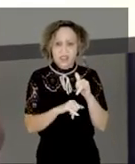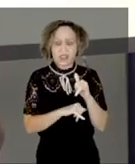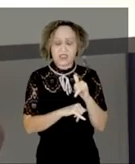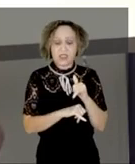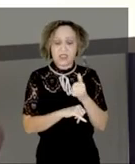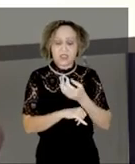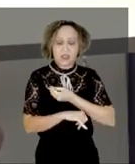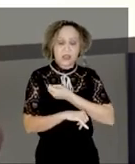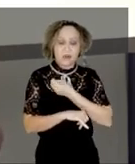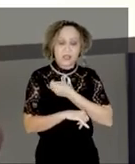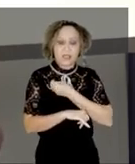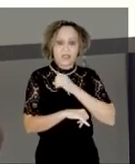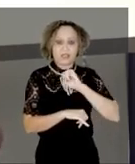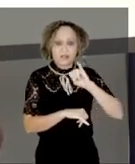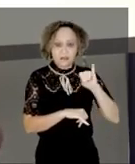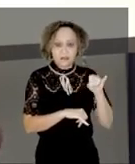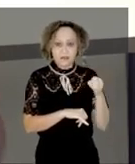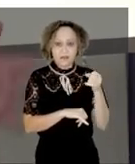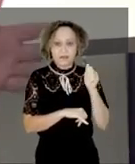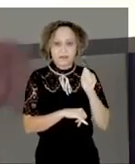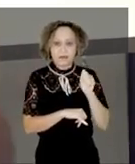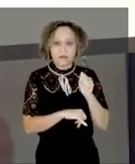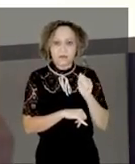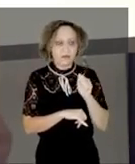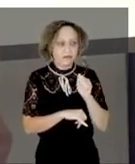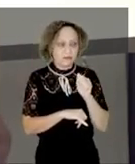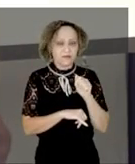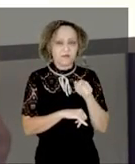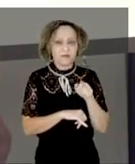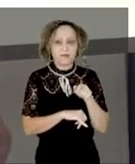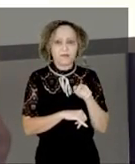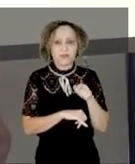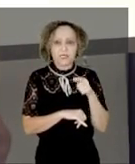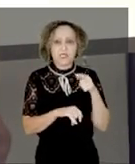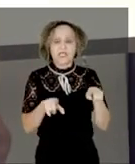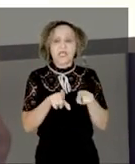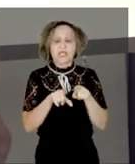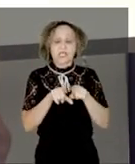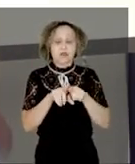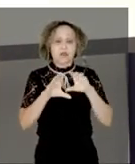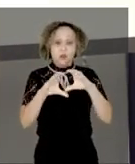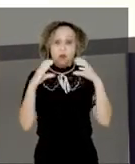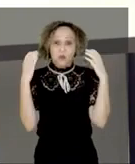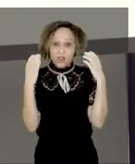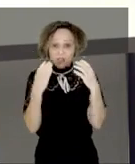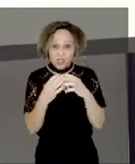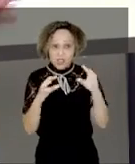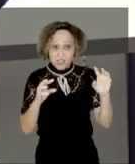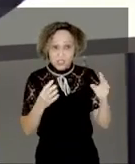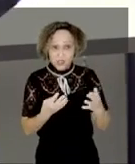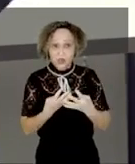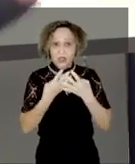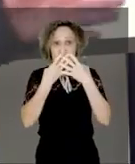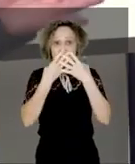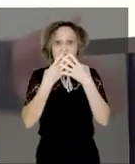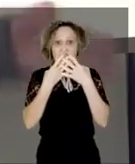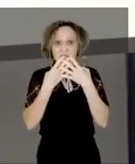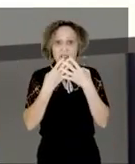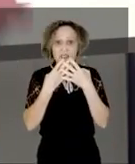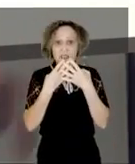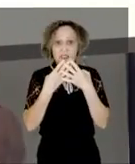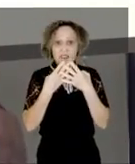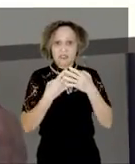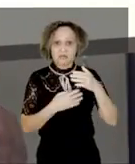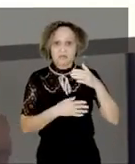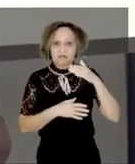conosco, eu gostaria de convidar a companheira que fez parte do filme, neta de Marighella, companheira Maria